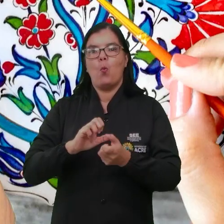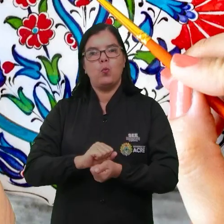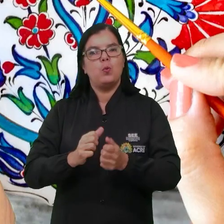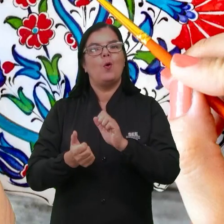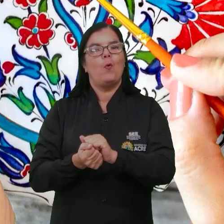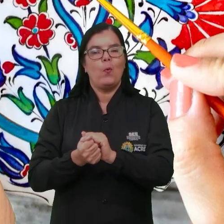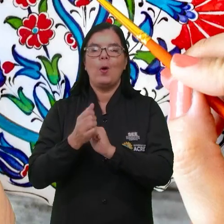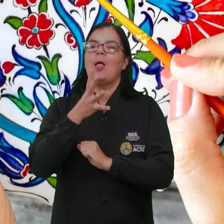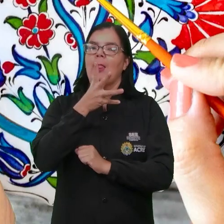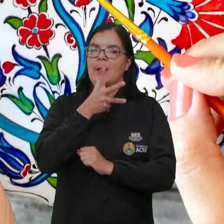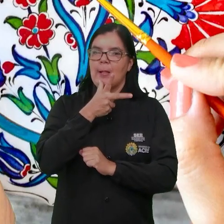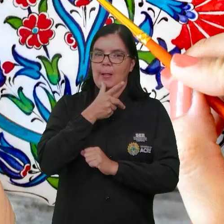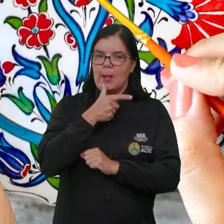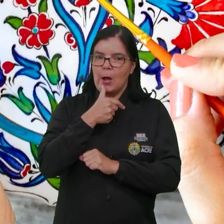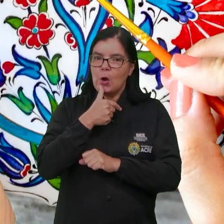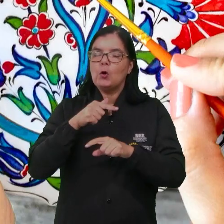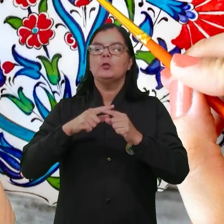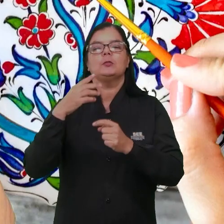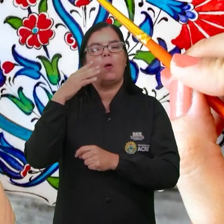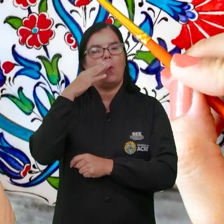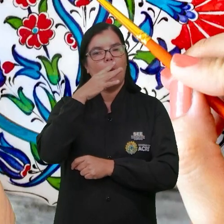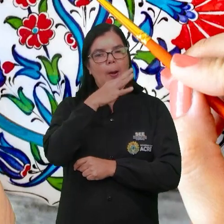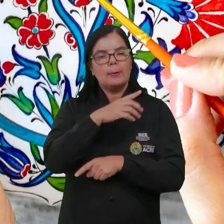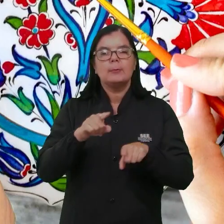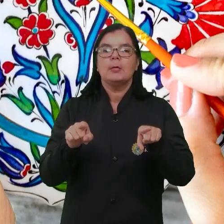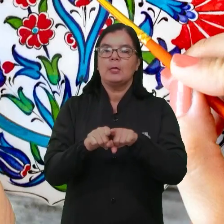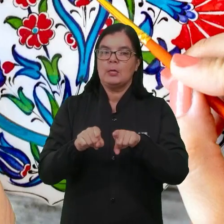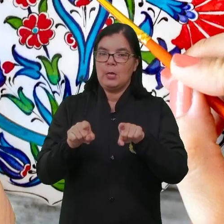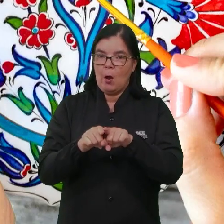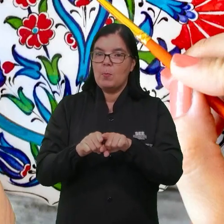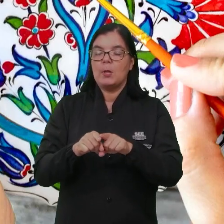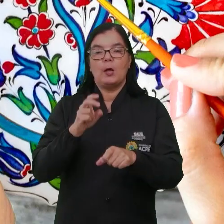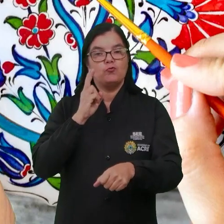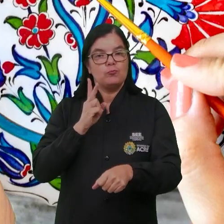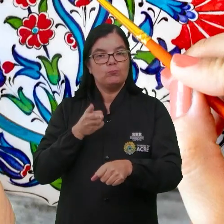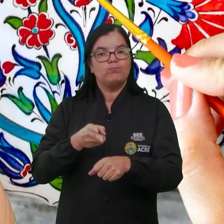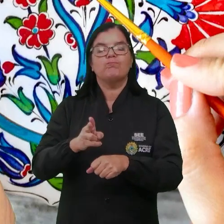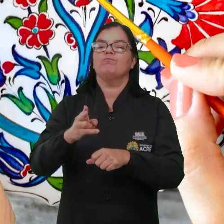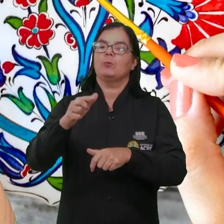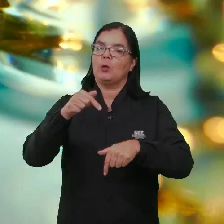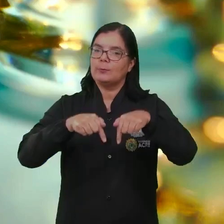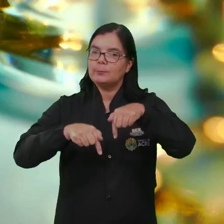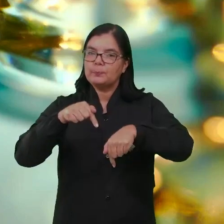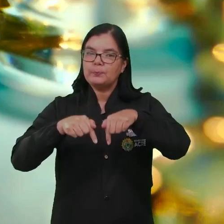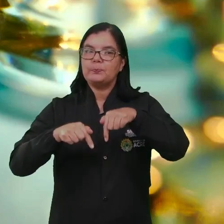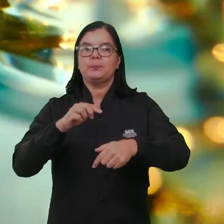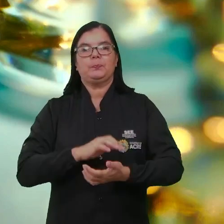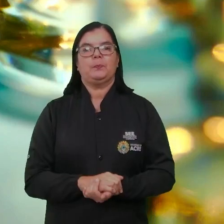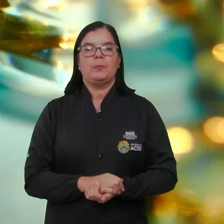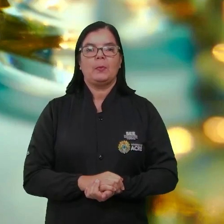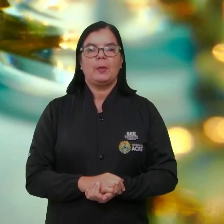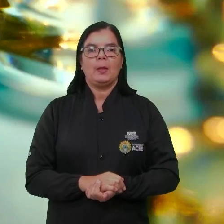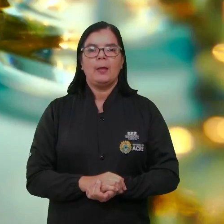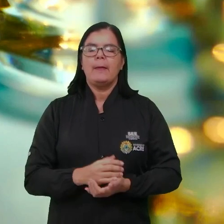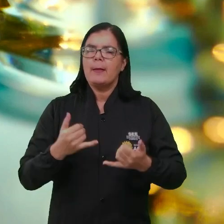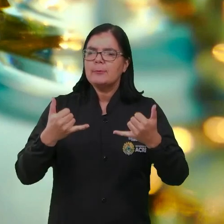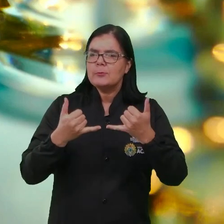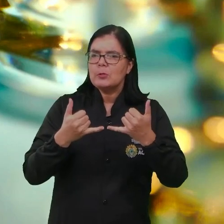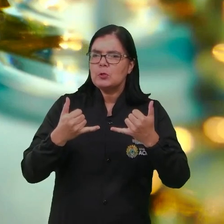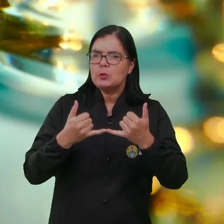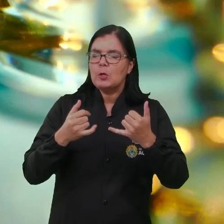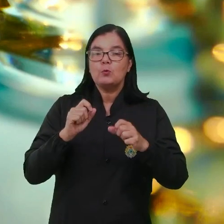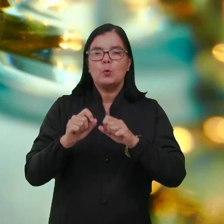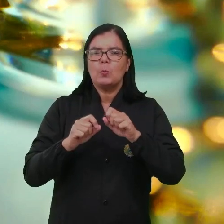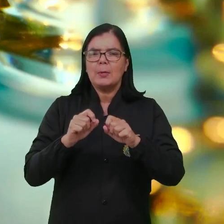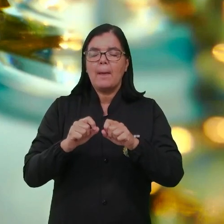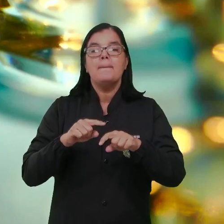dureza, resistência ao calor e também uma estabilidade química. E essas ligações, elas o quê?